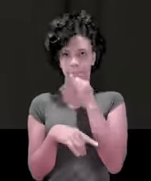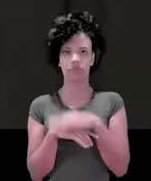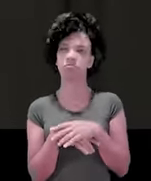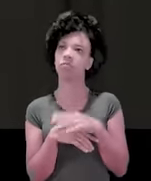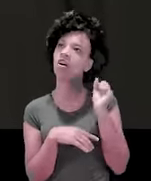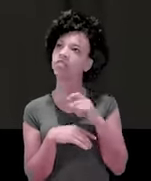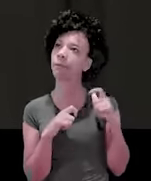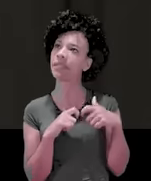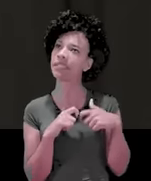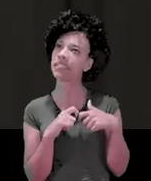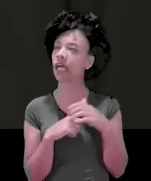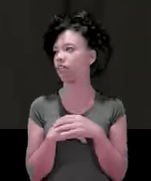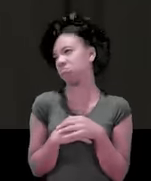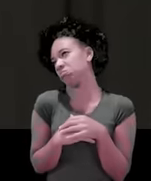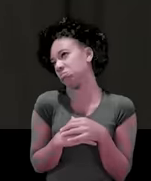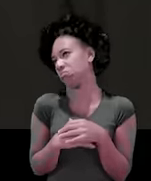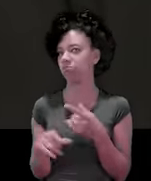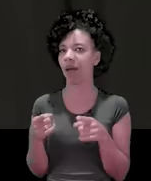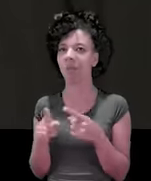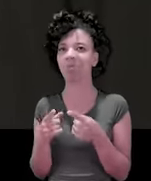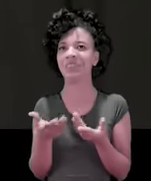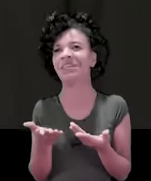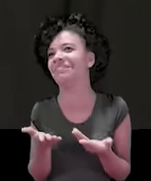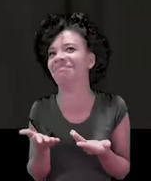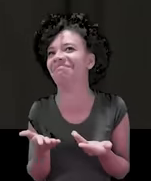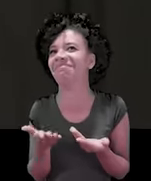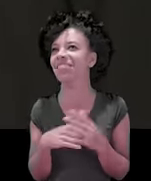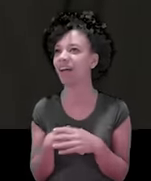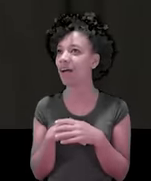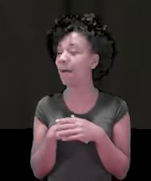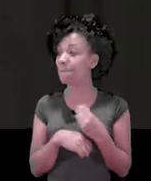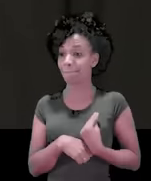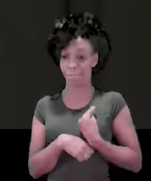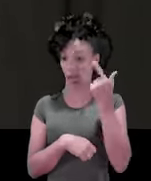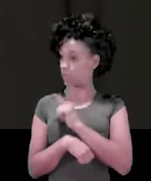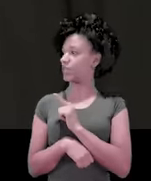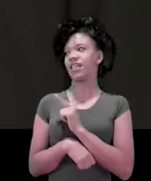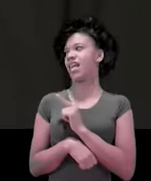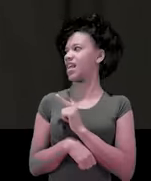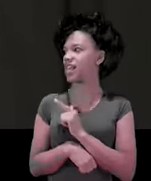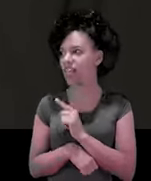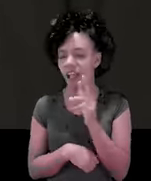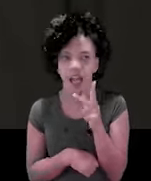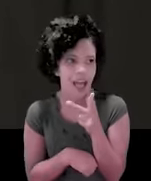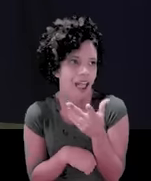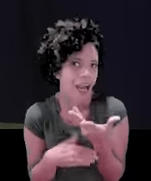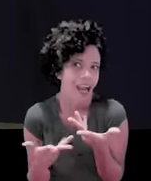ouvir essa música para transar ouvir essa música Para mano Vê se a música para sobreviver mano